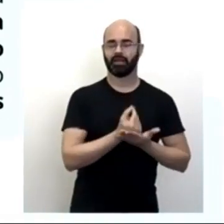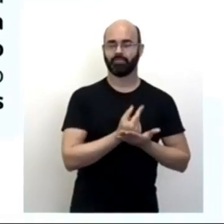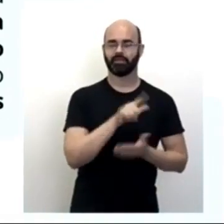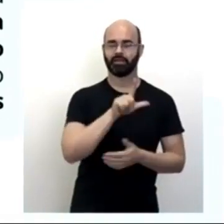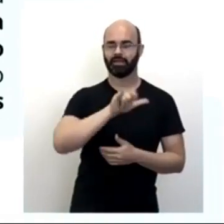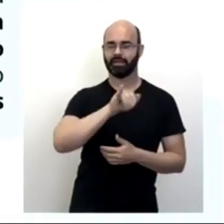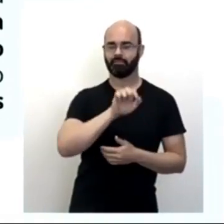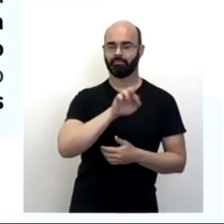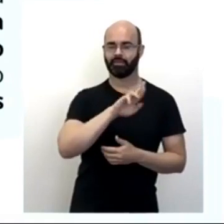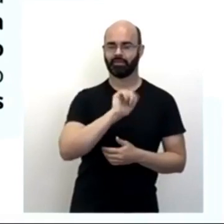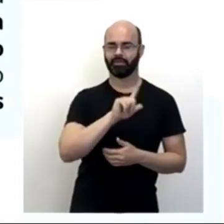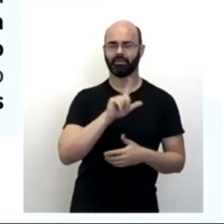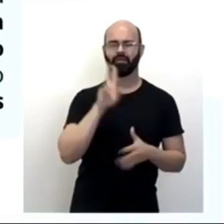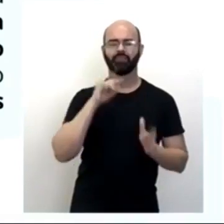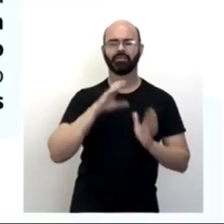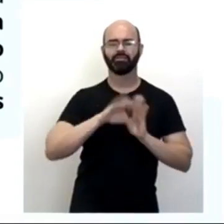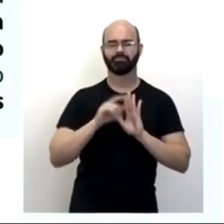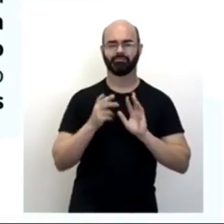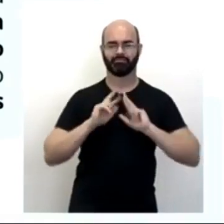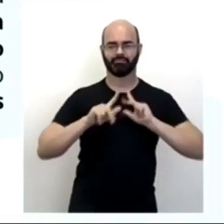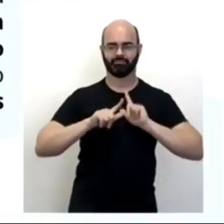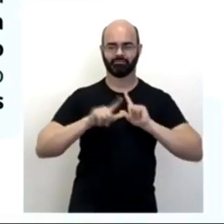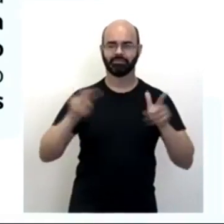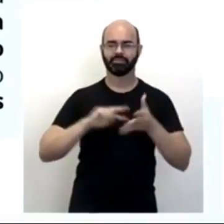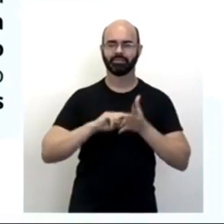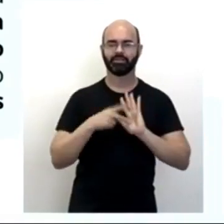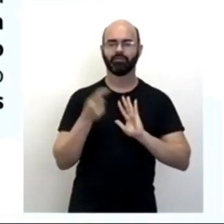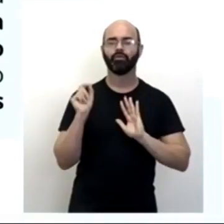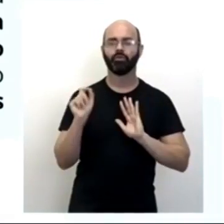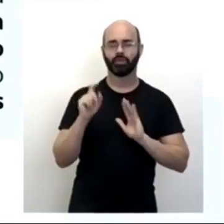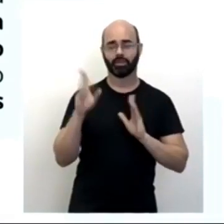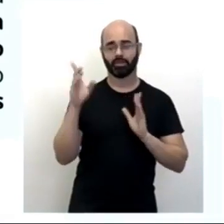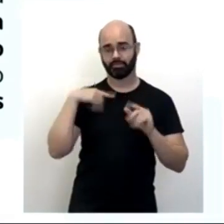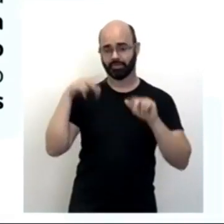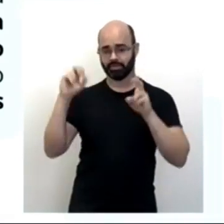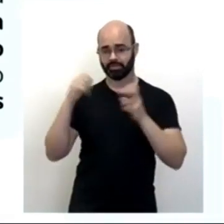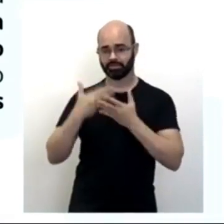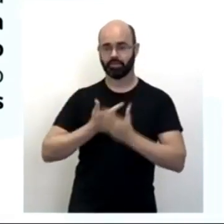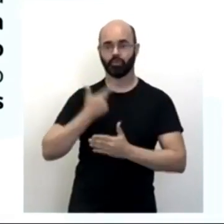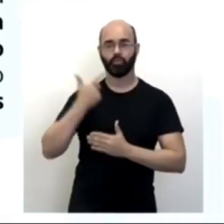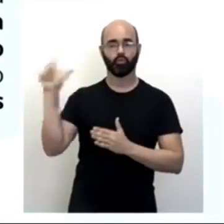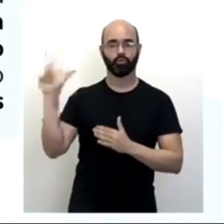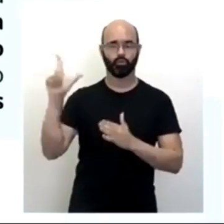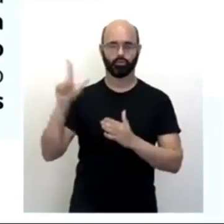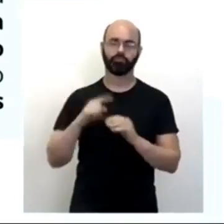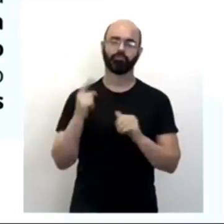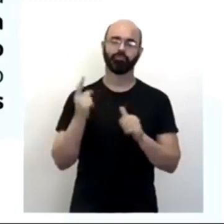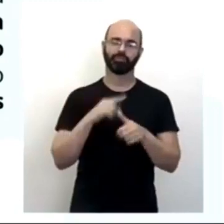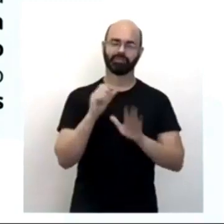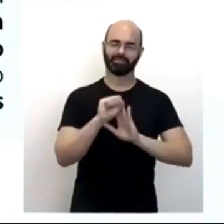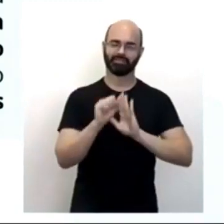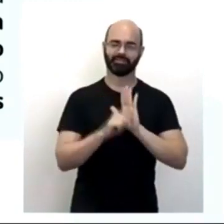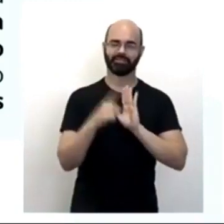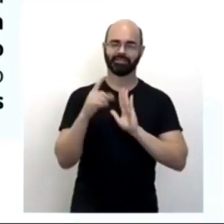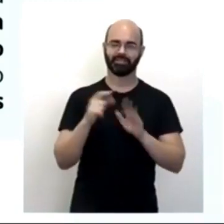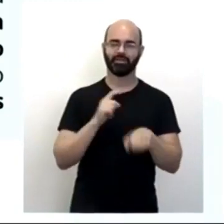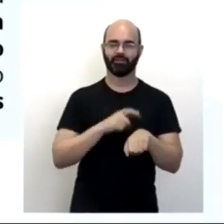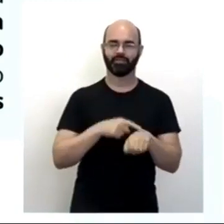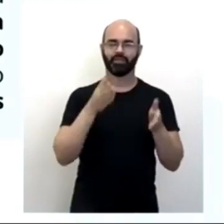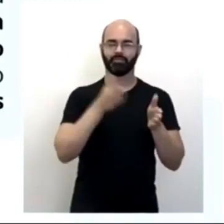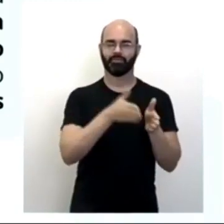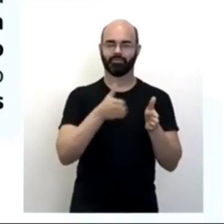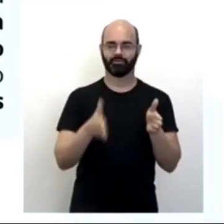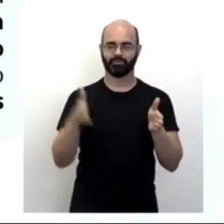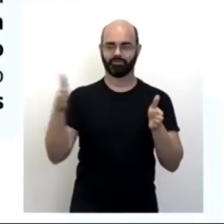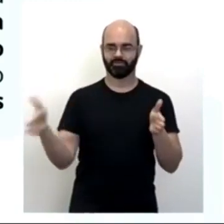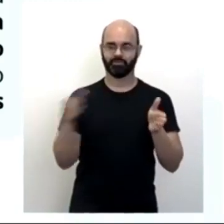aqui uma outra noção de capitalismo também, mas isso é tema de uma outra aula. Primeira metade do século XIX. Esse é um